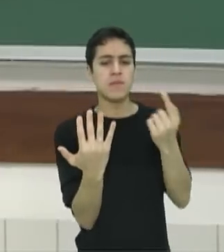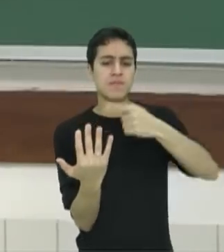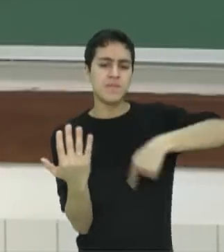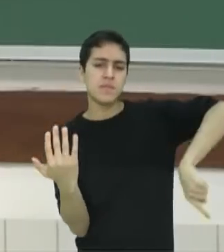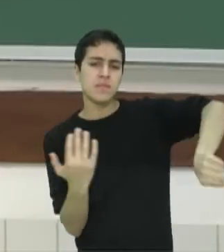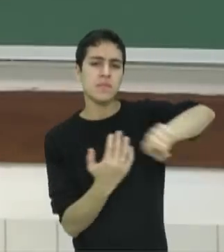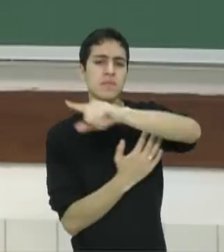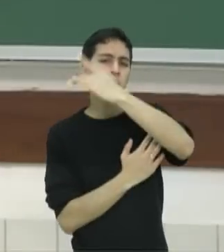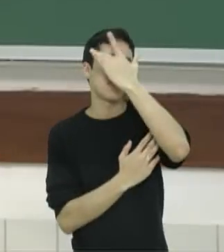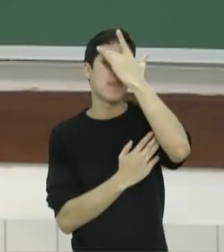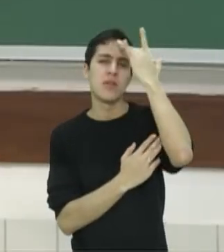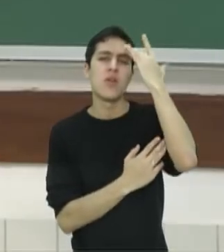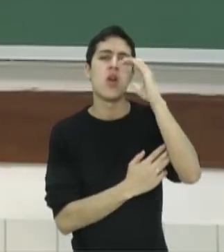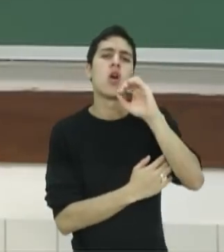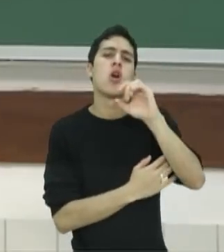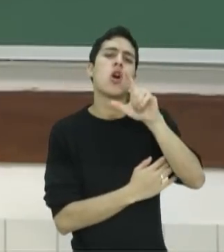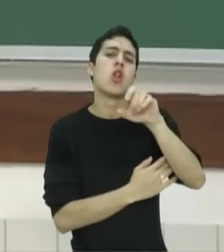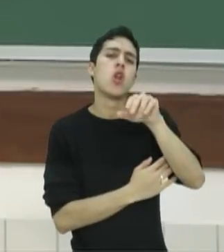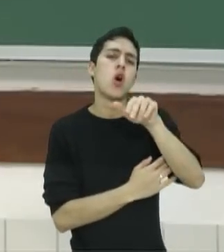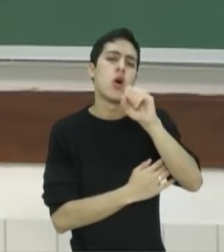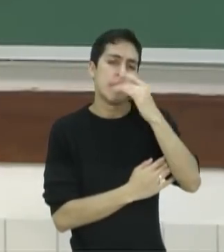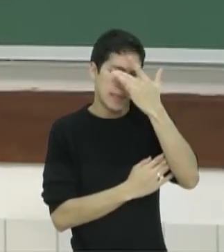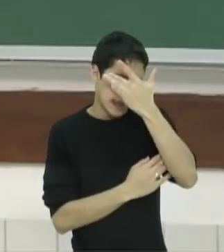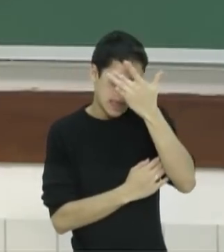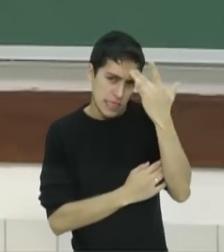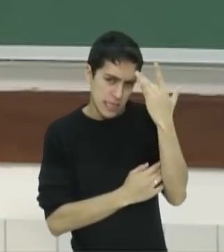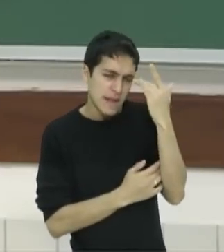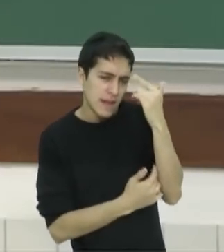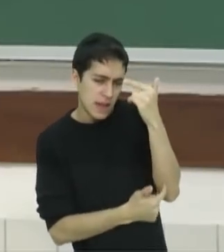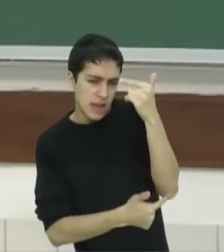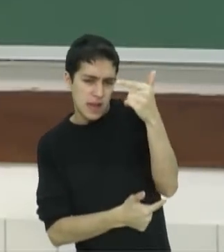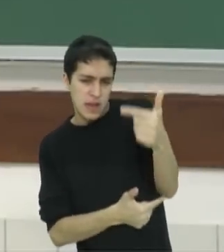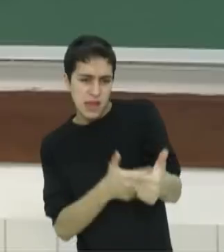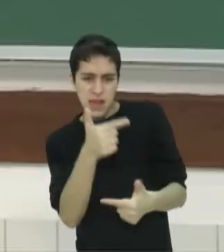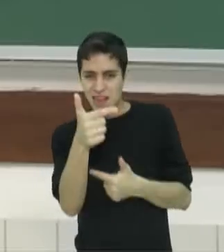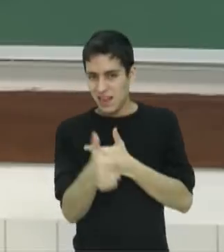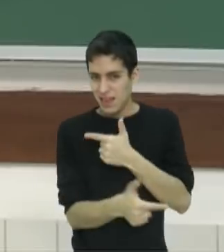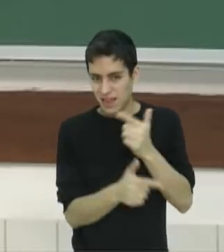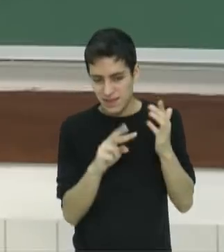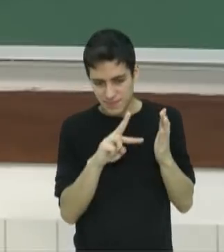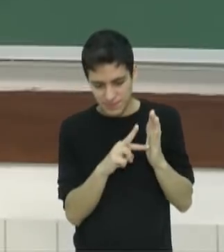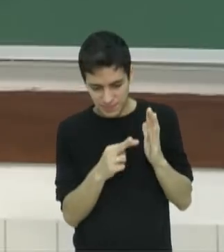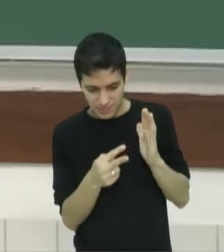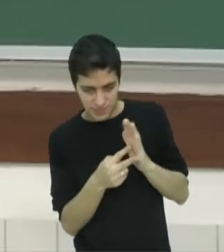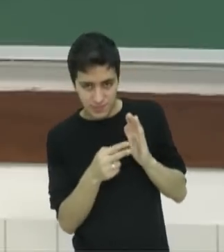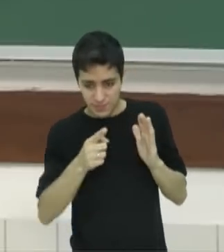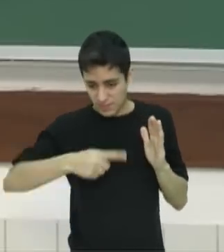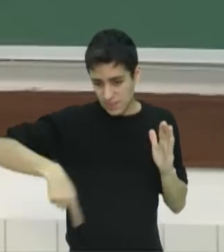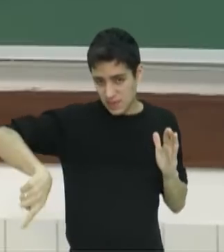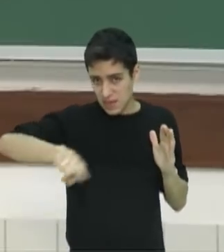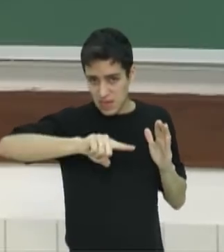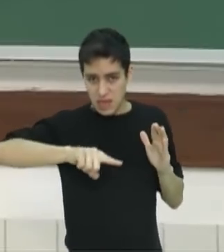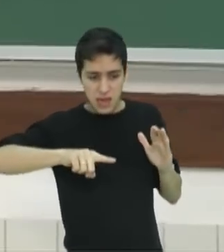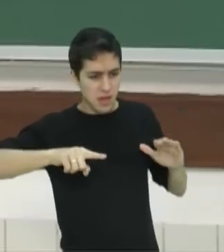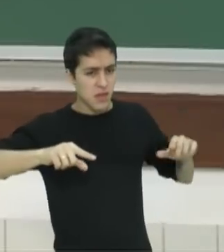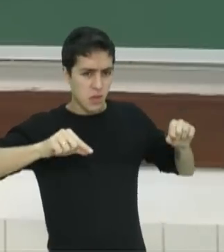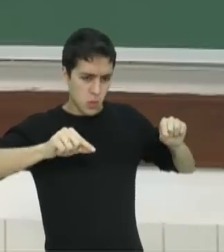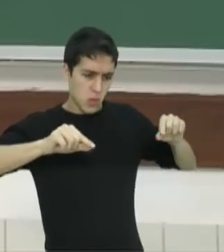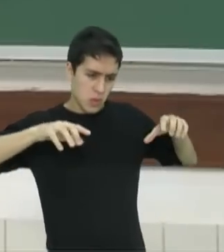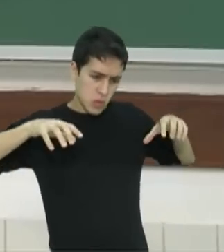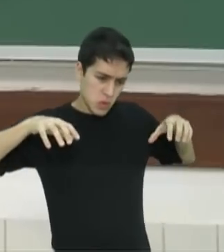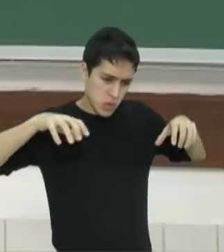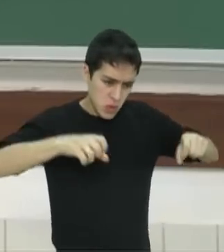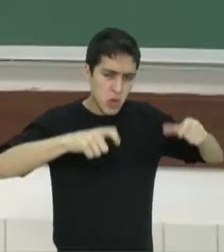Qual que é a ideia de colono? Colono é aquele que ele se estabelece numa propriedade de terra